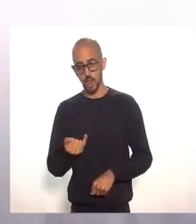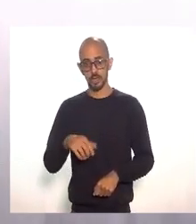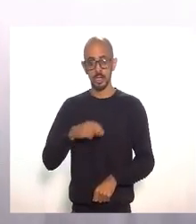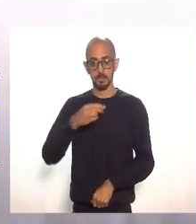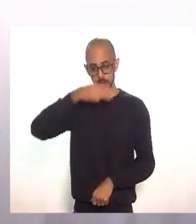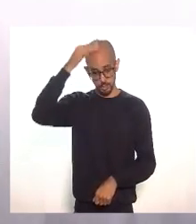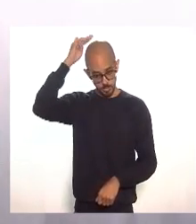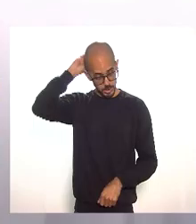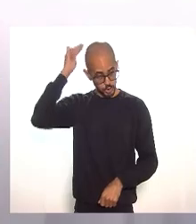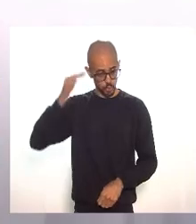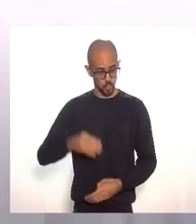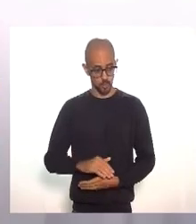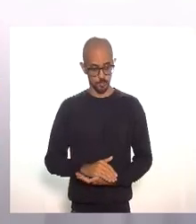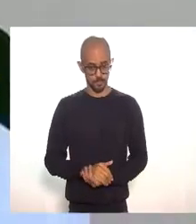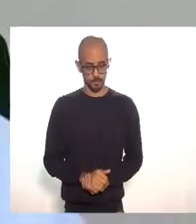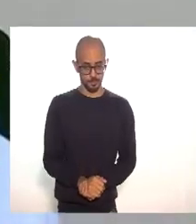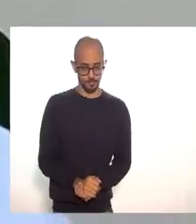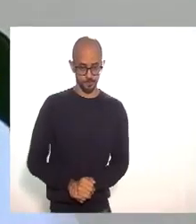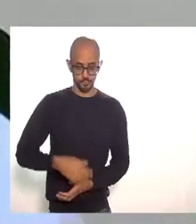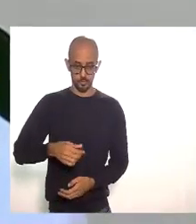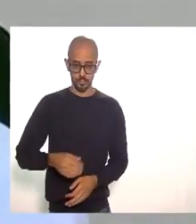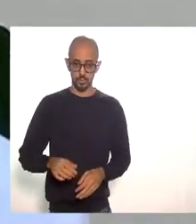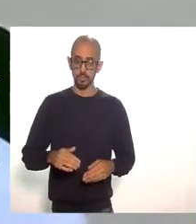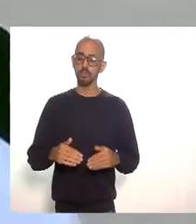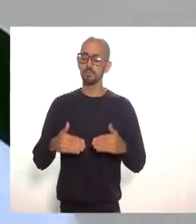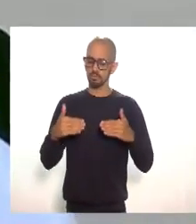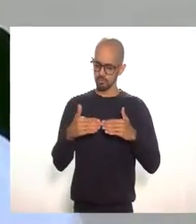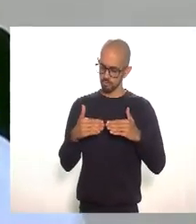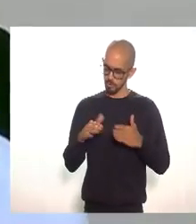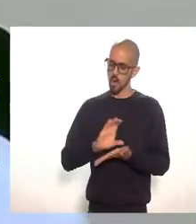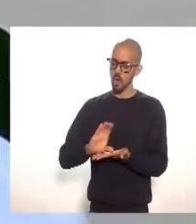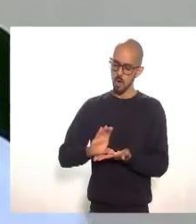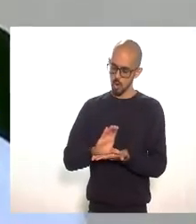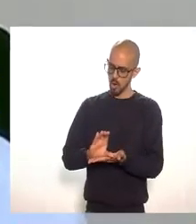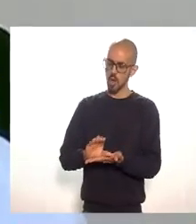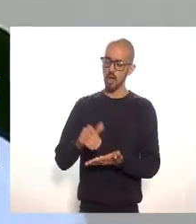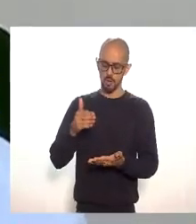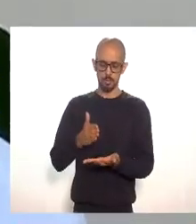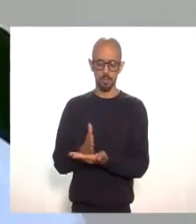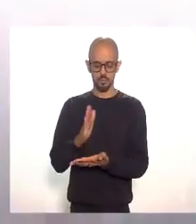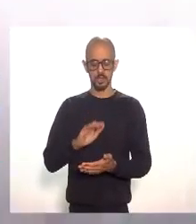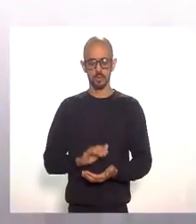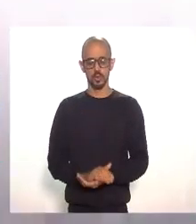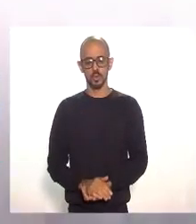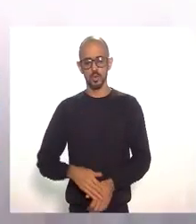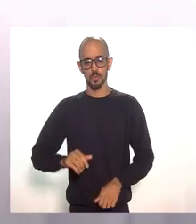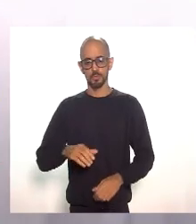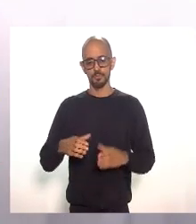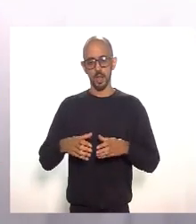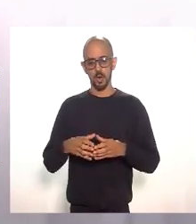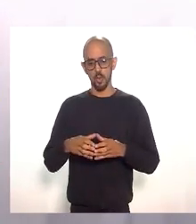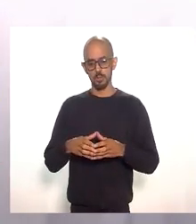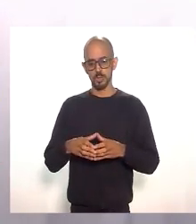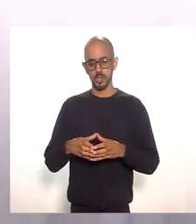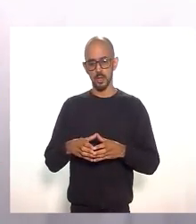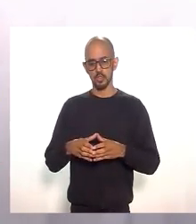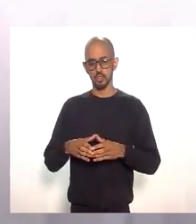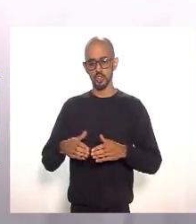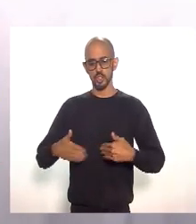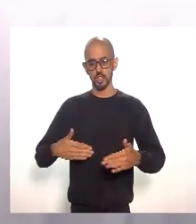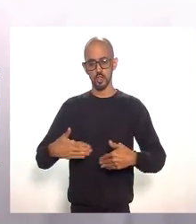Pacheco. Presidente, parecer pela constitucionalidade. Pela Comissão de Indústria